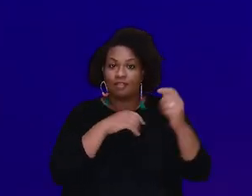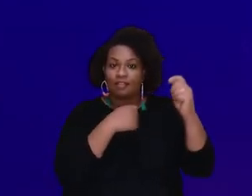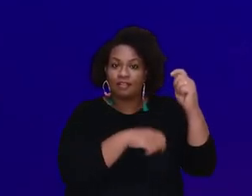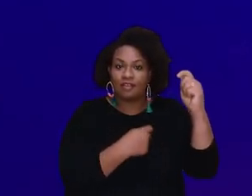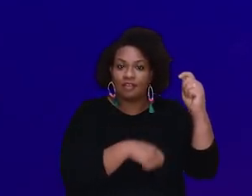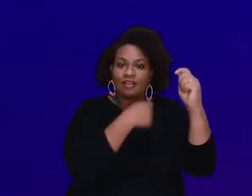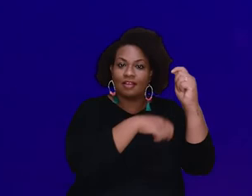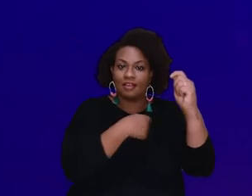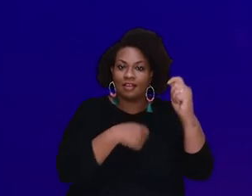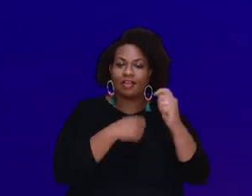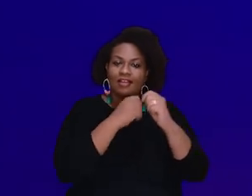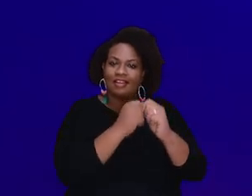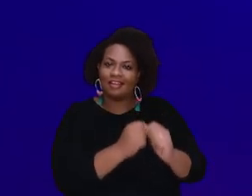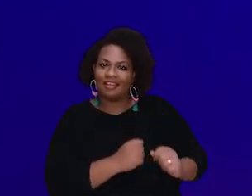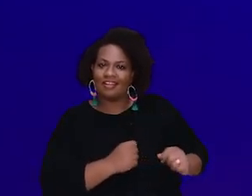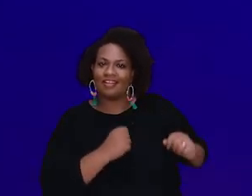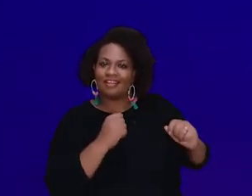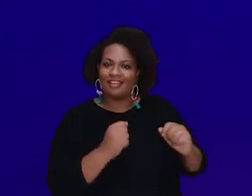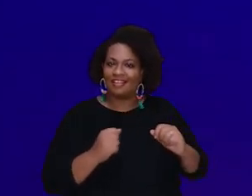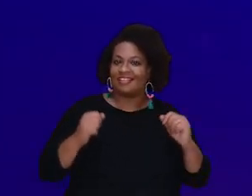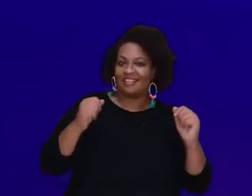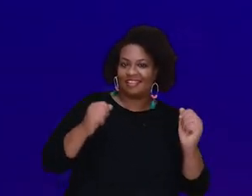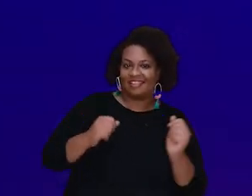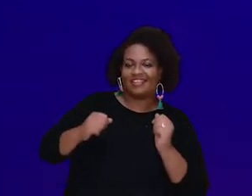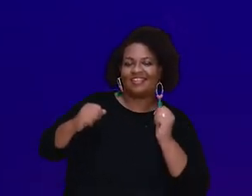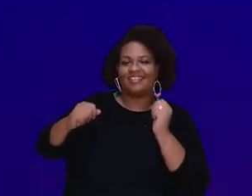tocar birimbau e dançar afoxé.